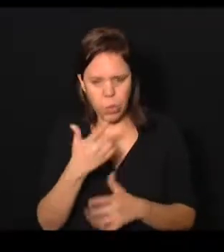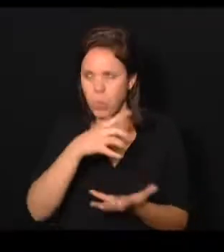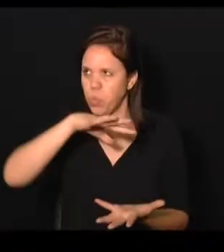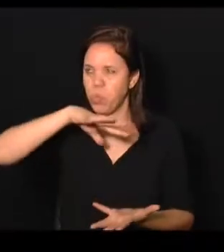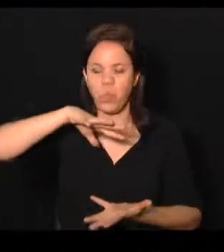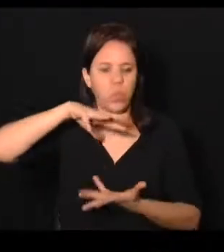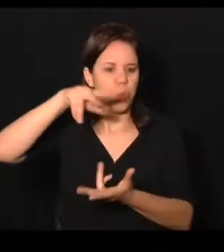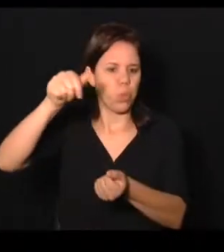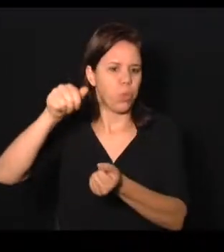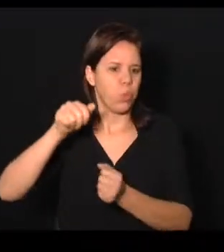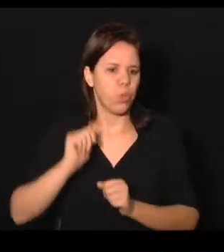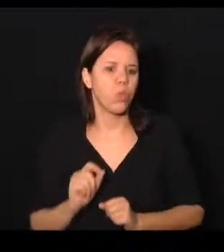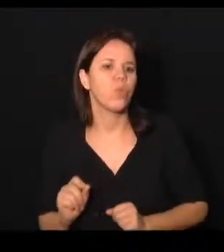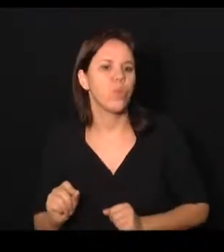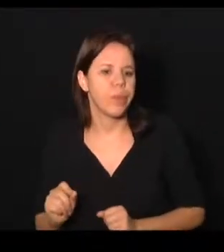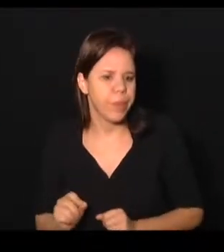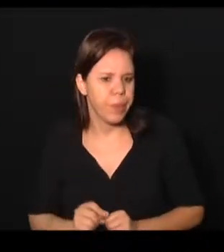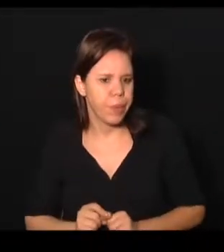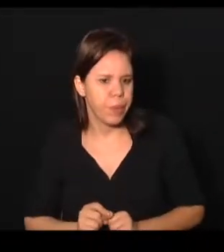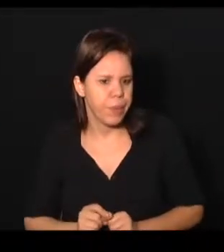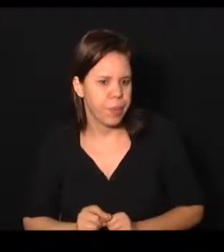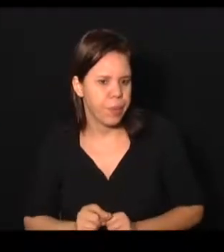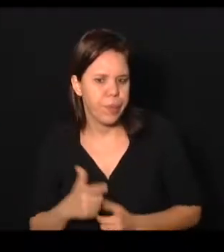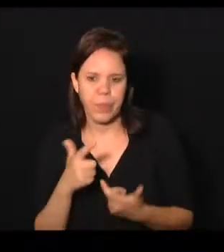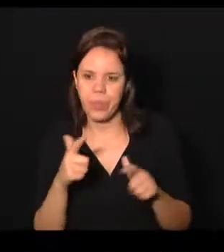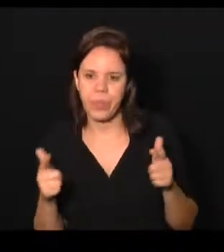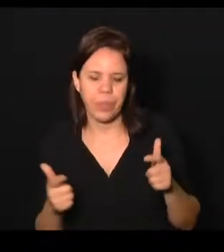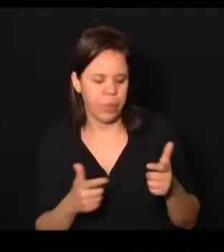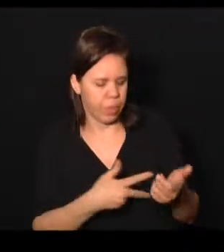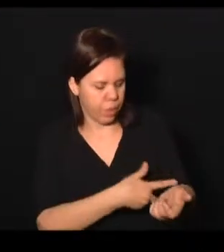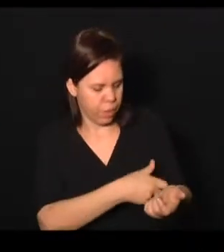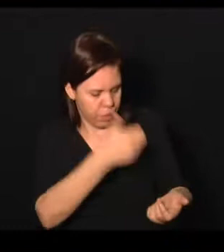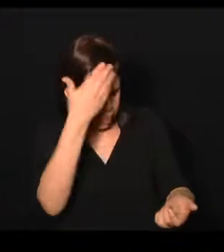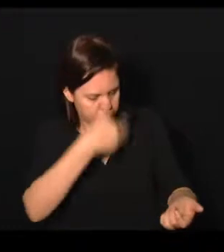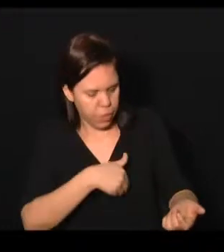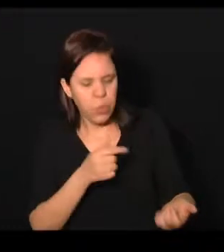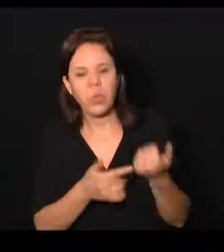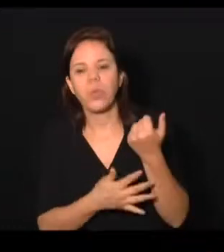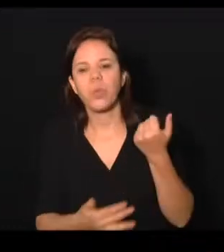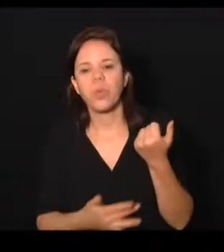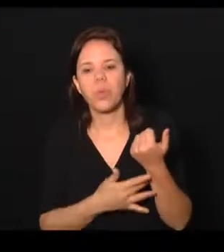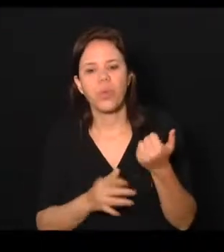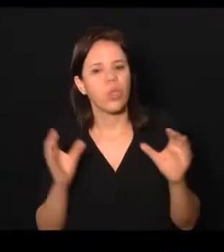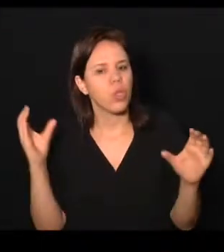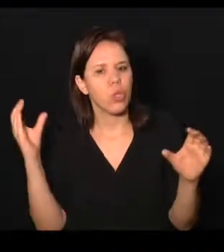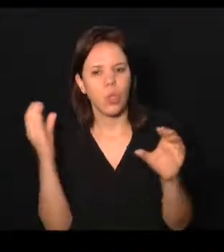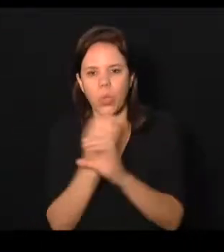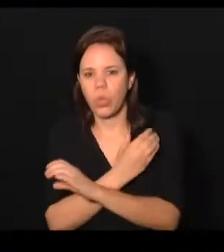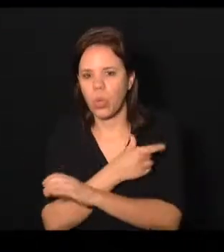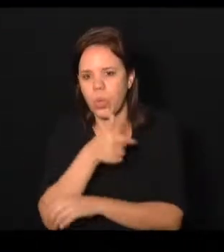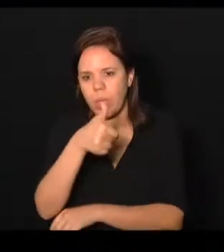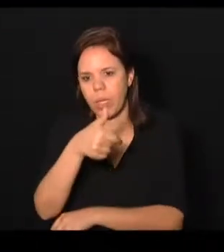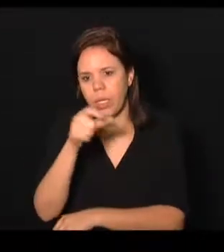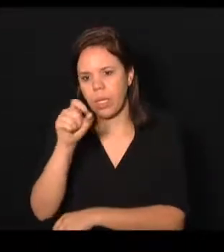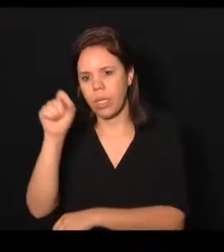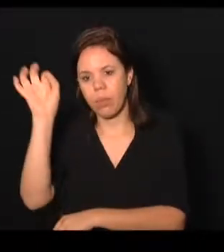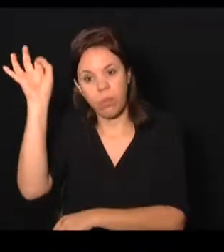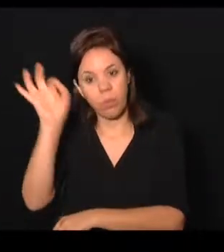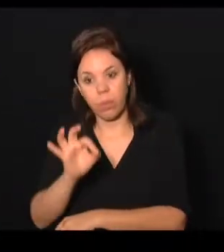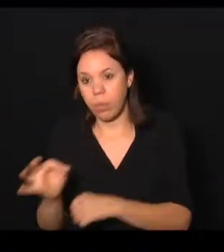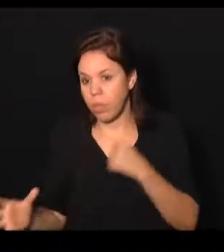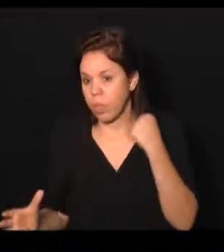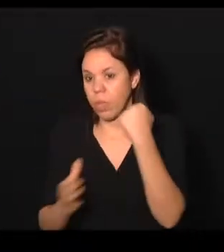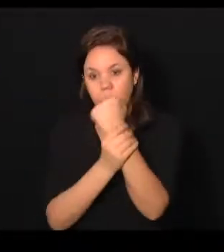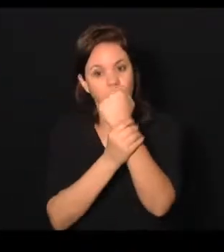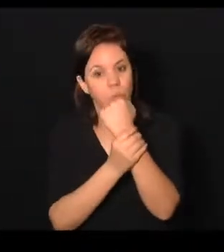na medicina mundial, nenhum exame que diga que o sangue é totalmente 100% seguro. O que a